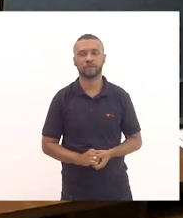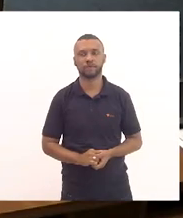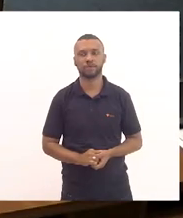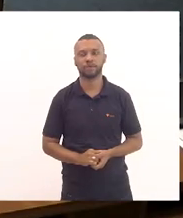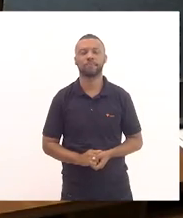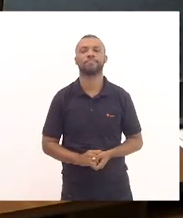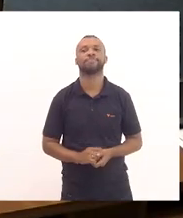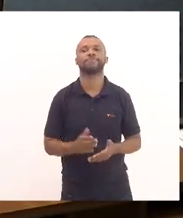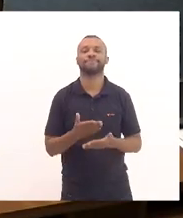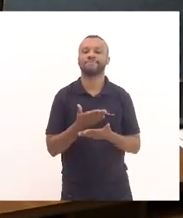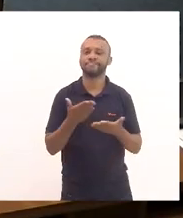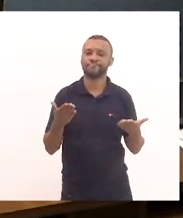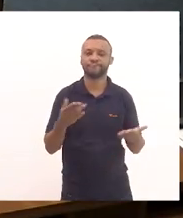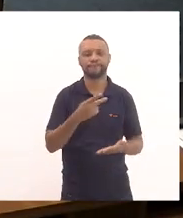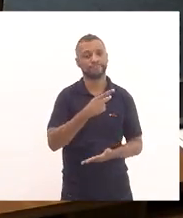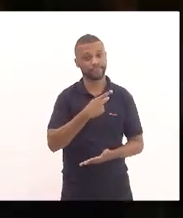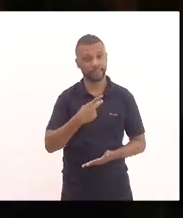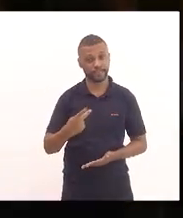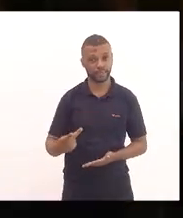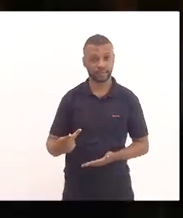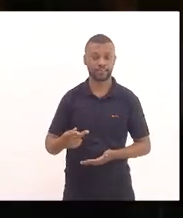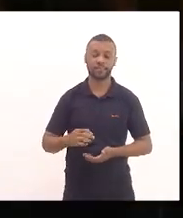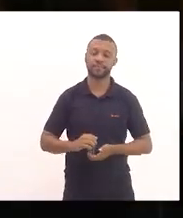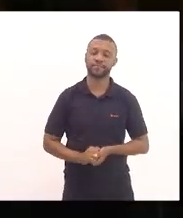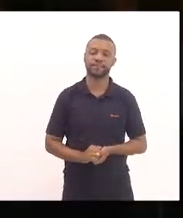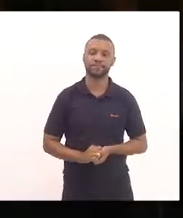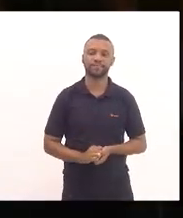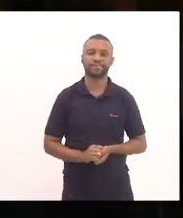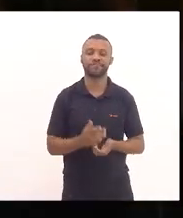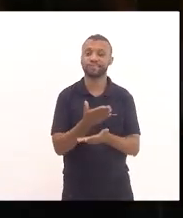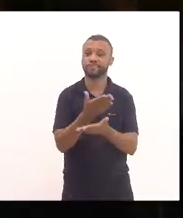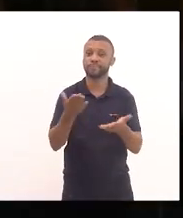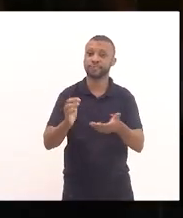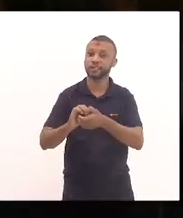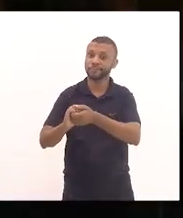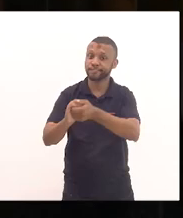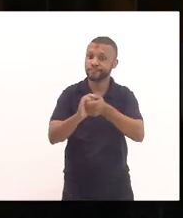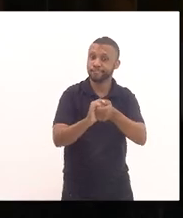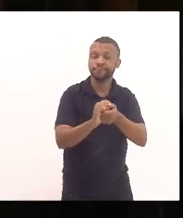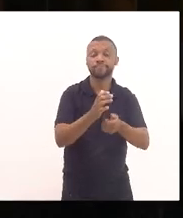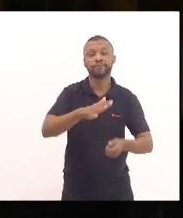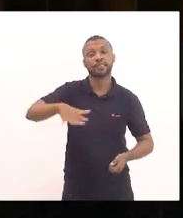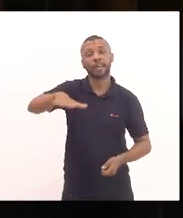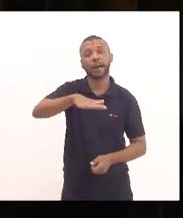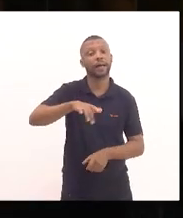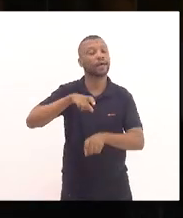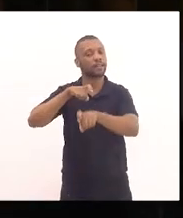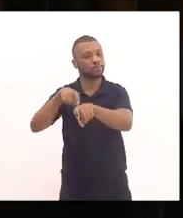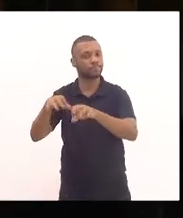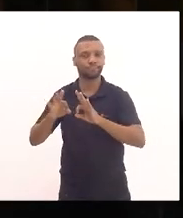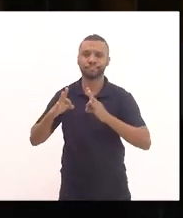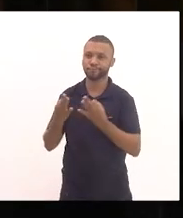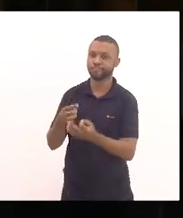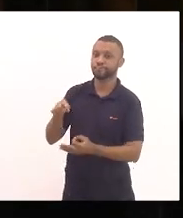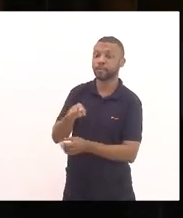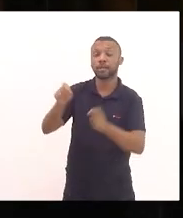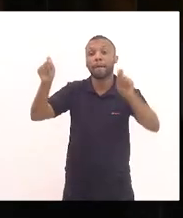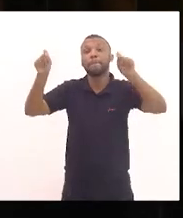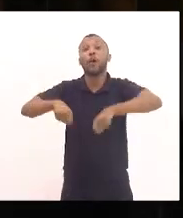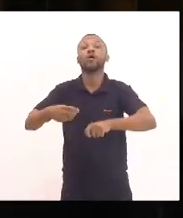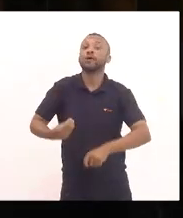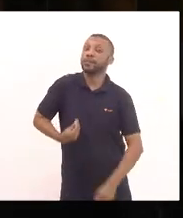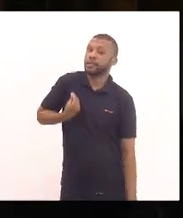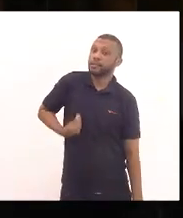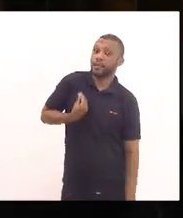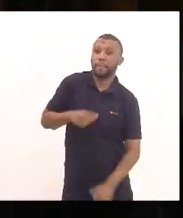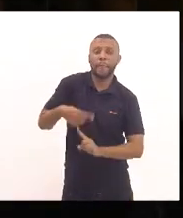Senhor presidente, senhoras e senhores da agricultura familiar, da possibilidade de existência